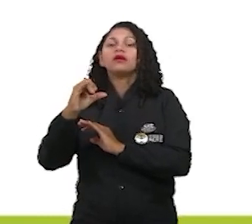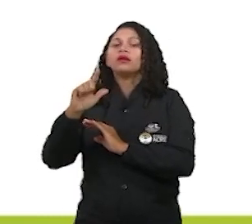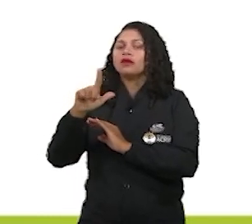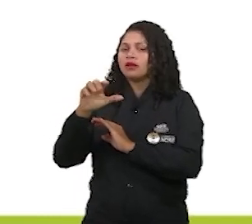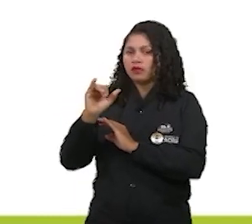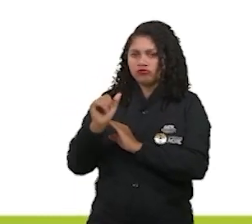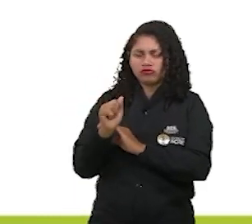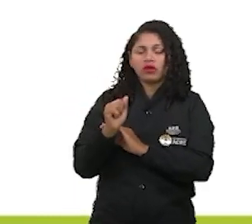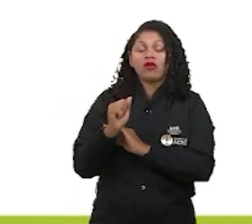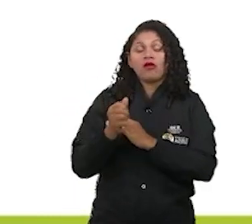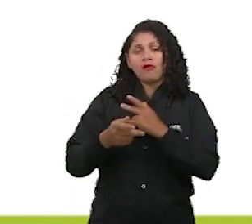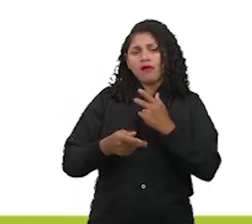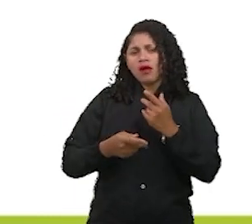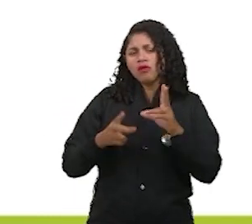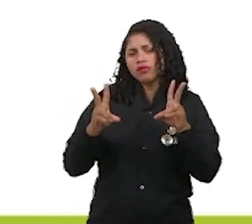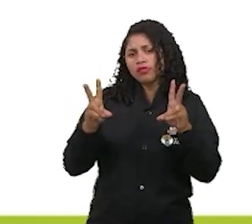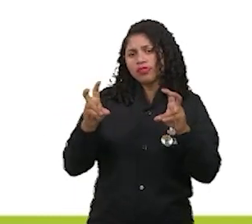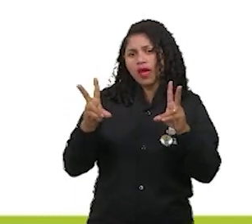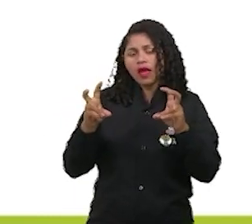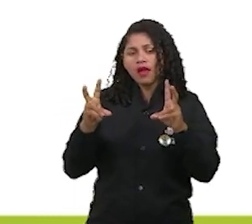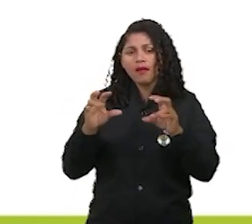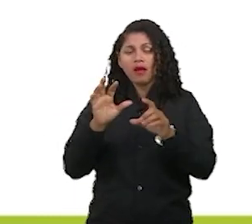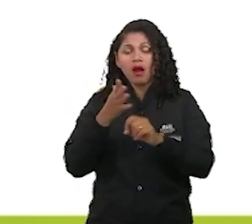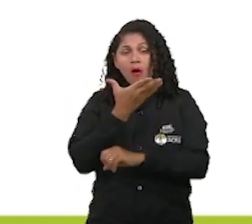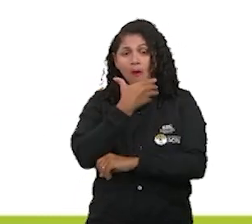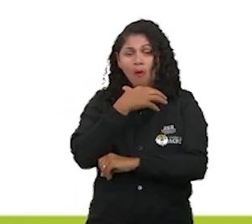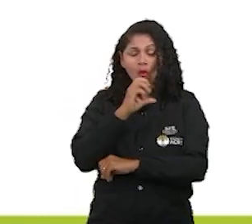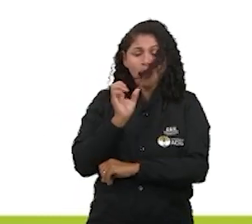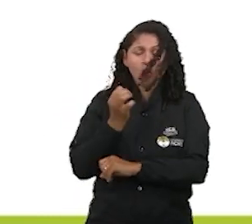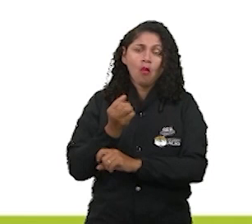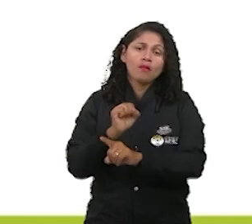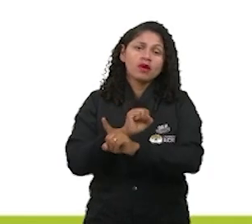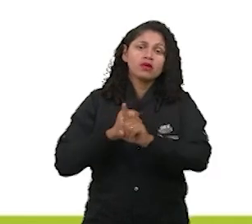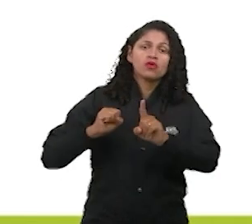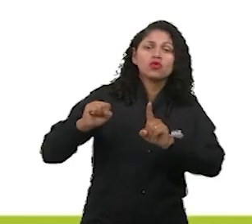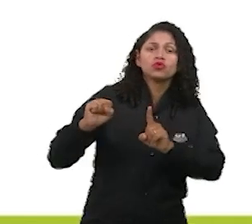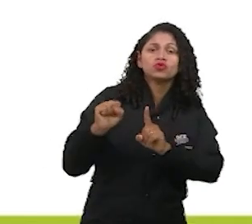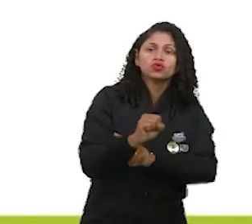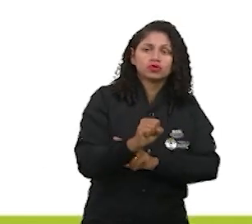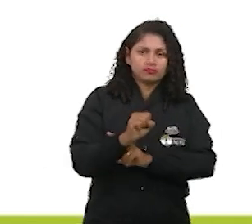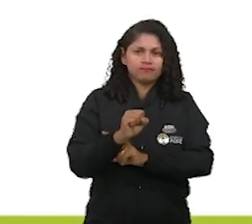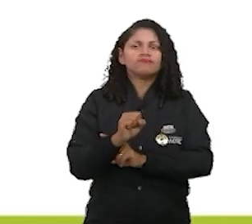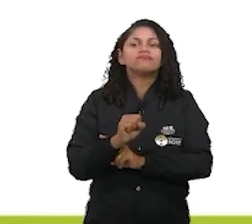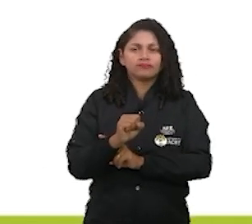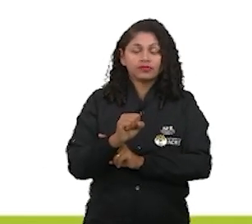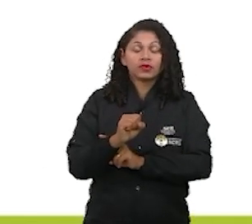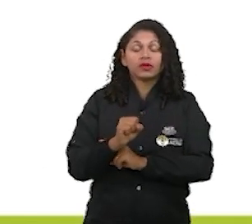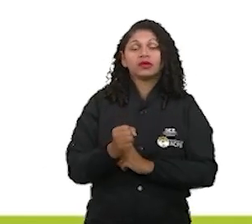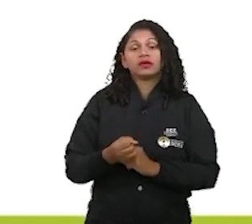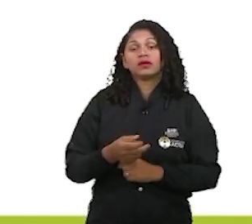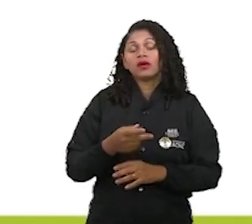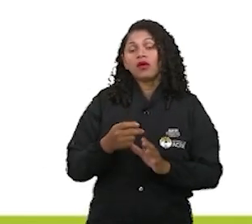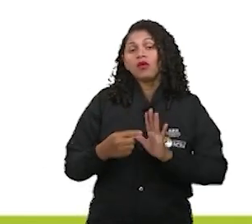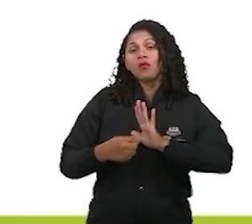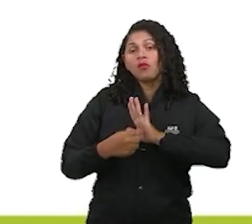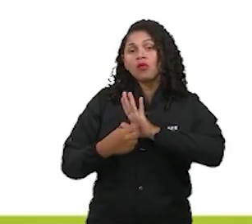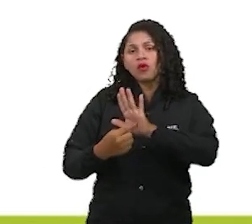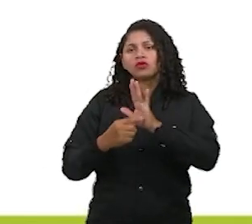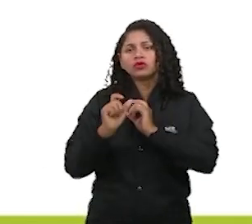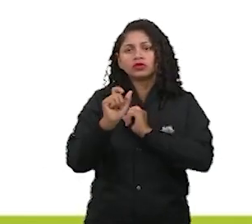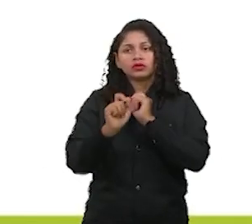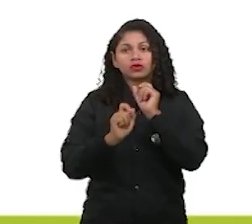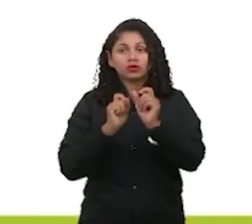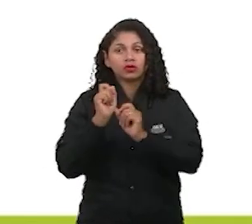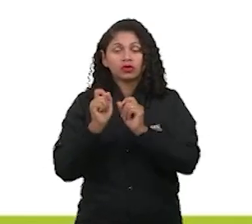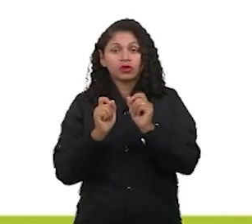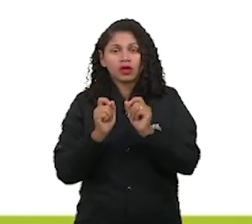aspecto existencial. Em Cântico 6, o eu lírico exorta seu interlocutor a